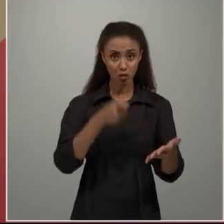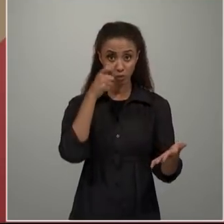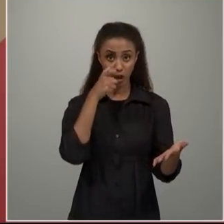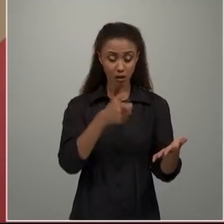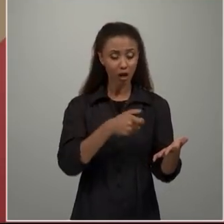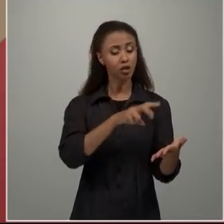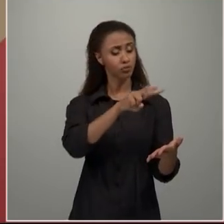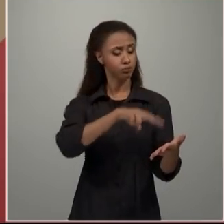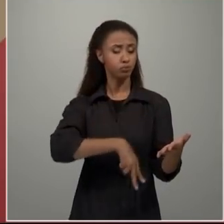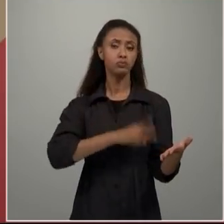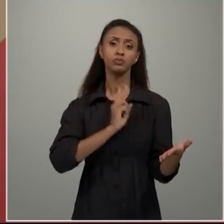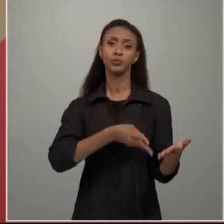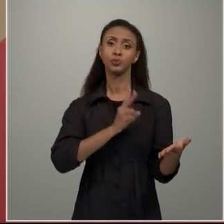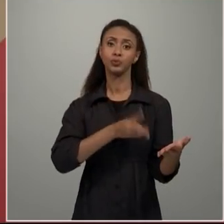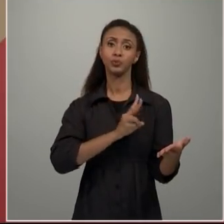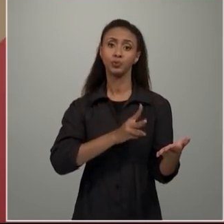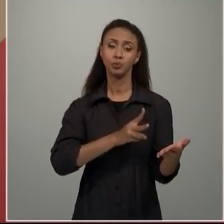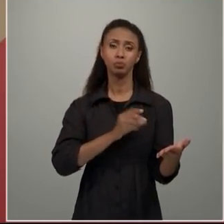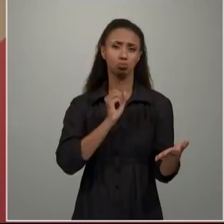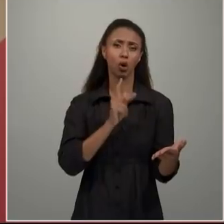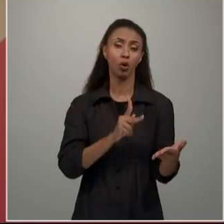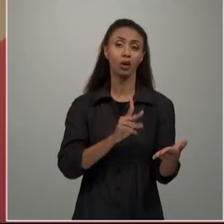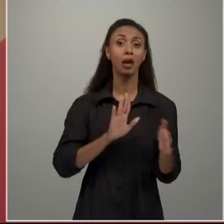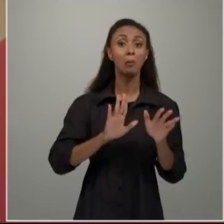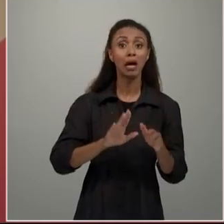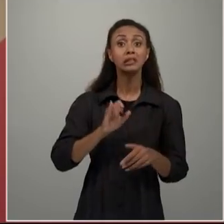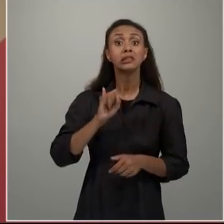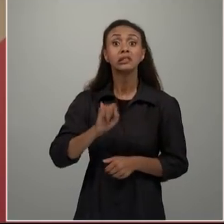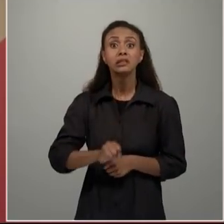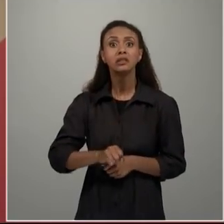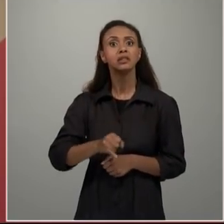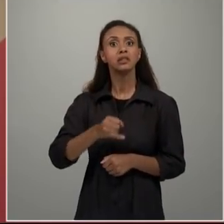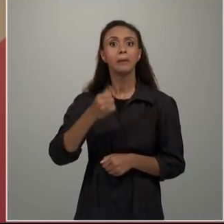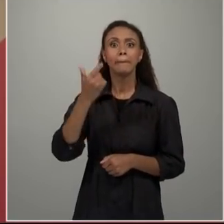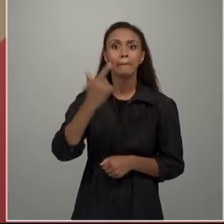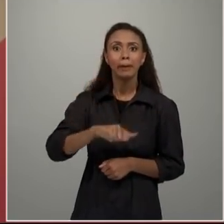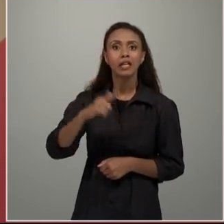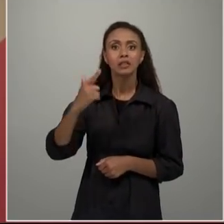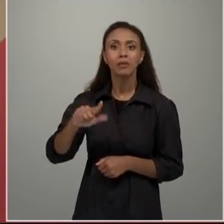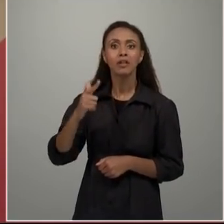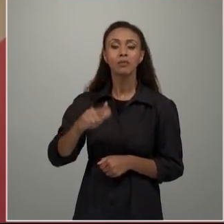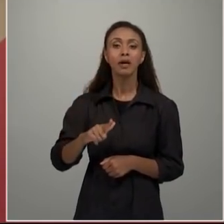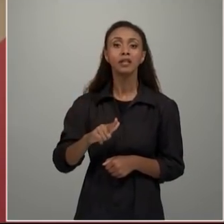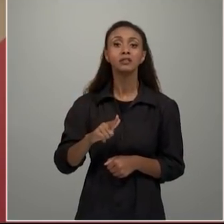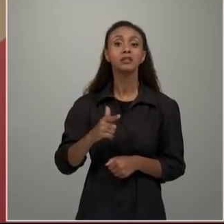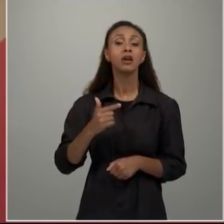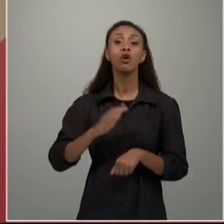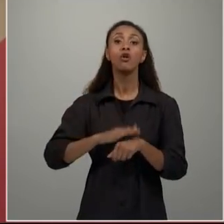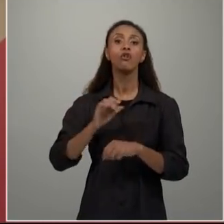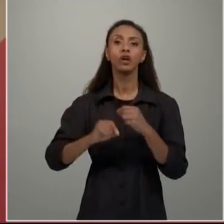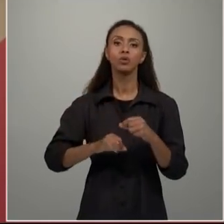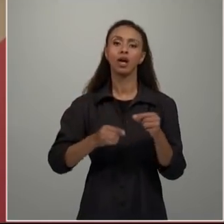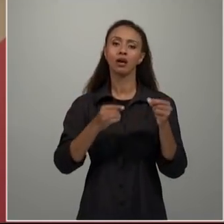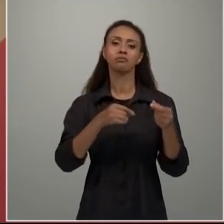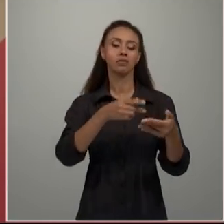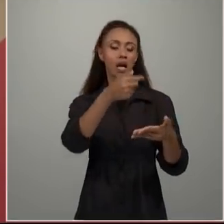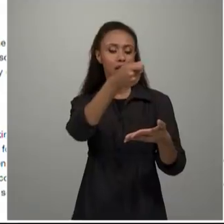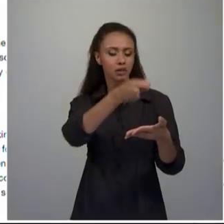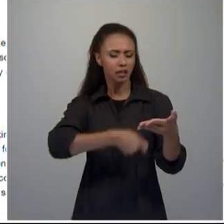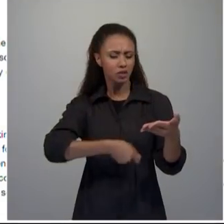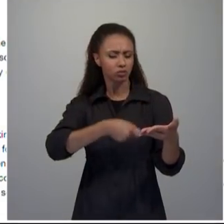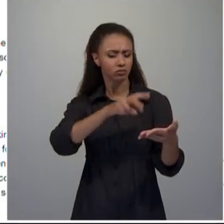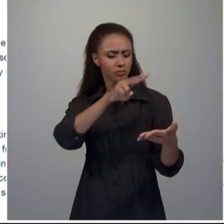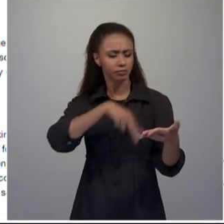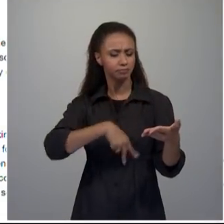tiver interesse e aí eu quiser saber mais sobre isso eu venho para uma leitura mais detalhada eu quero saber o que